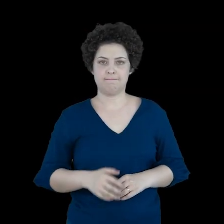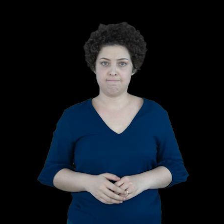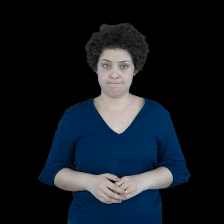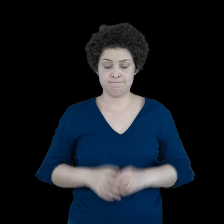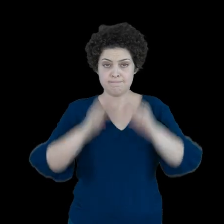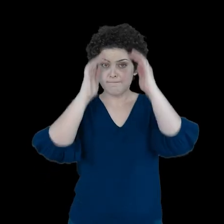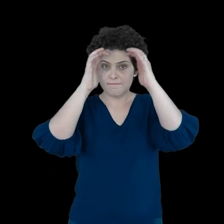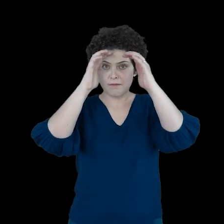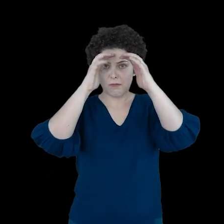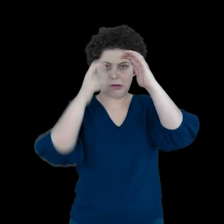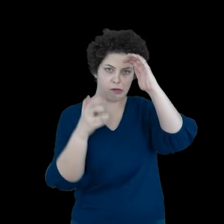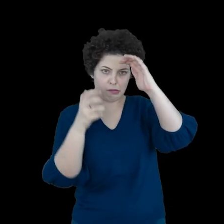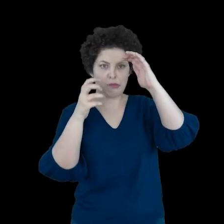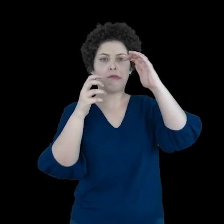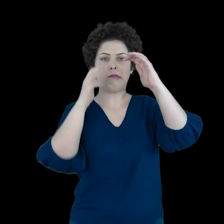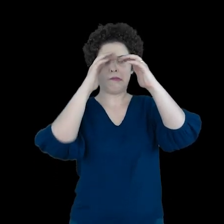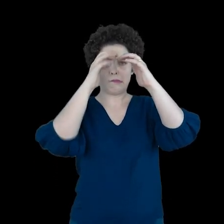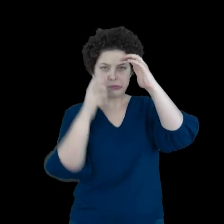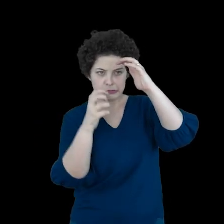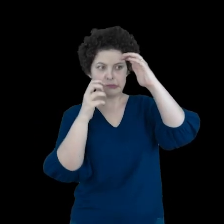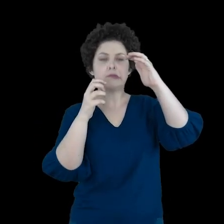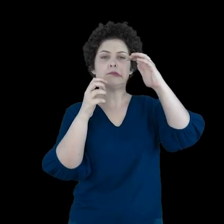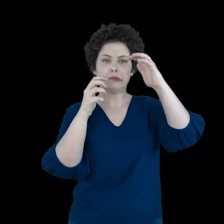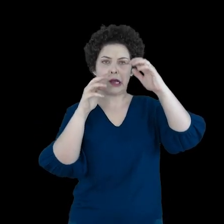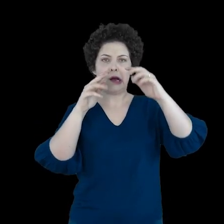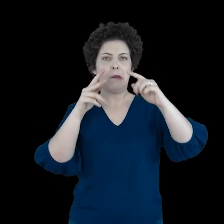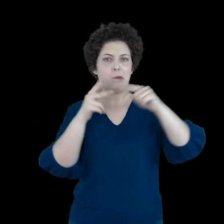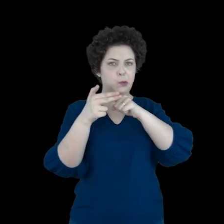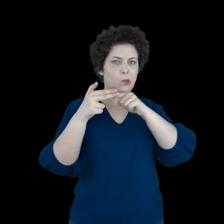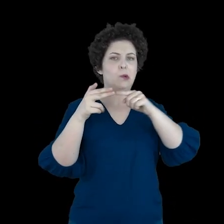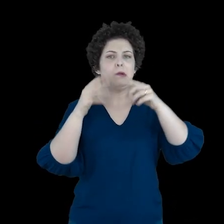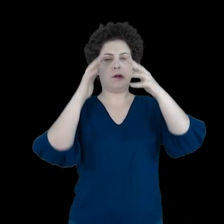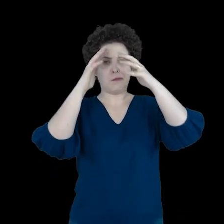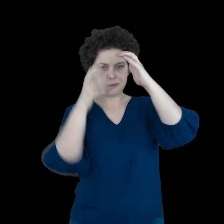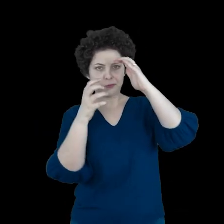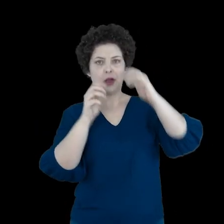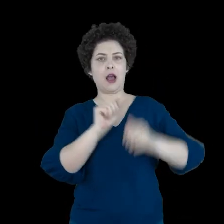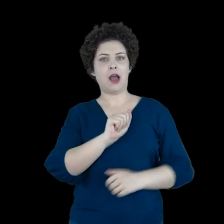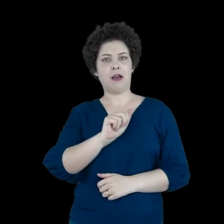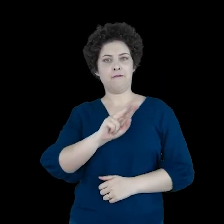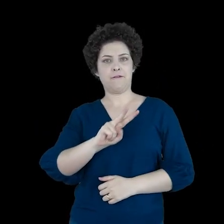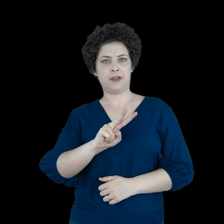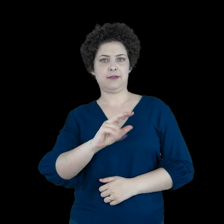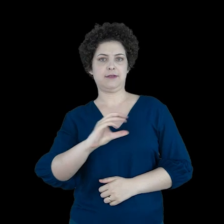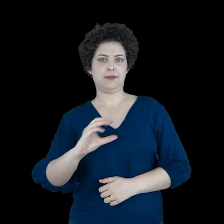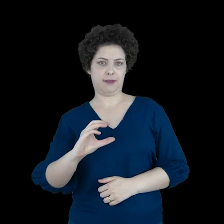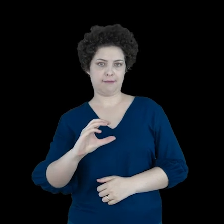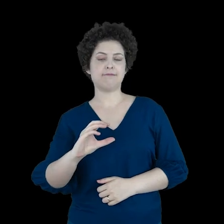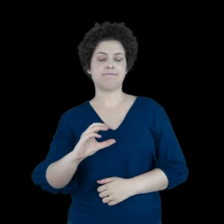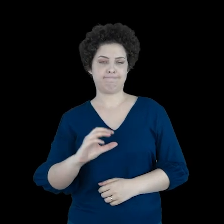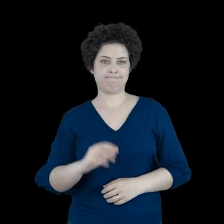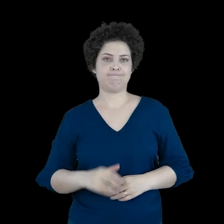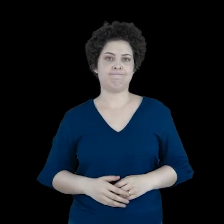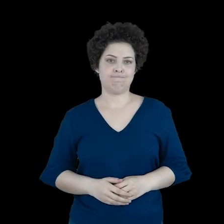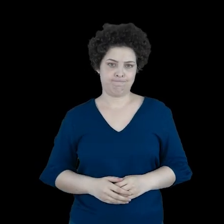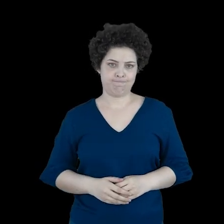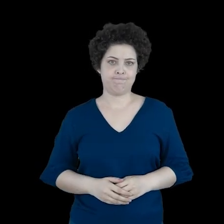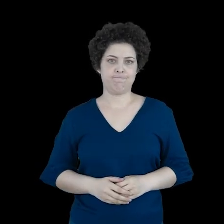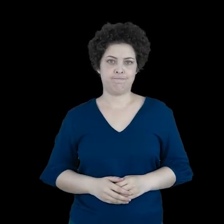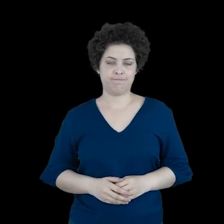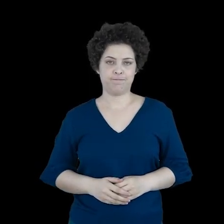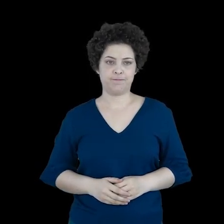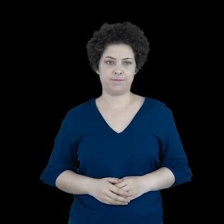No cérebro, por obstrução ou rompimento, pode causar um acidente vascular cerebral, AVC, o